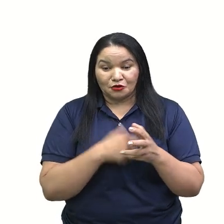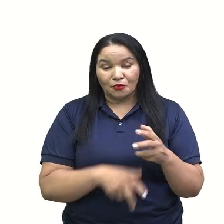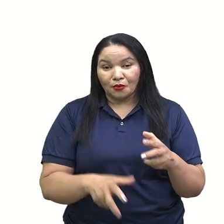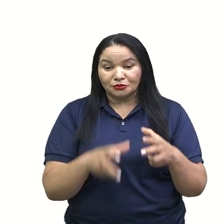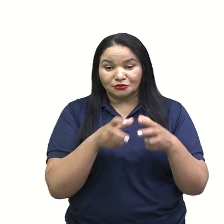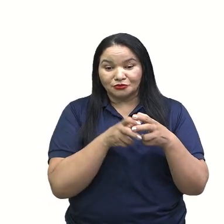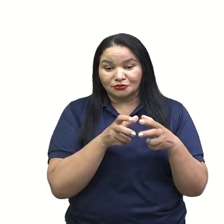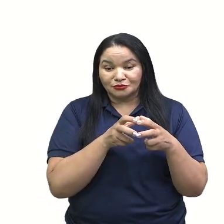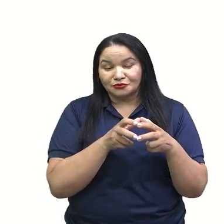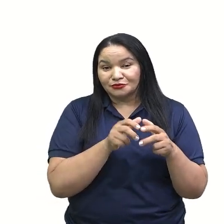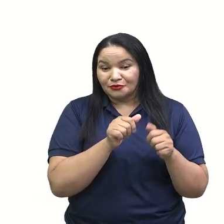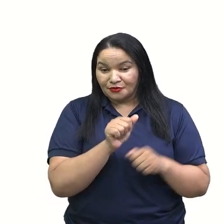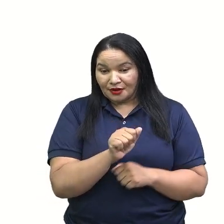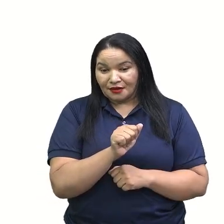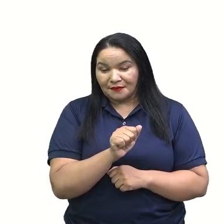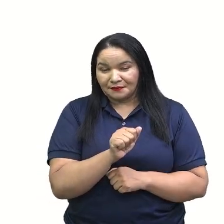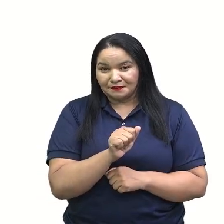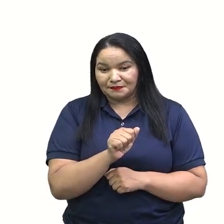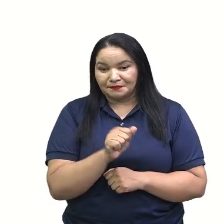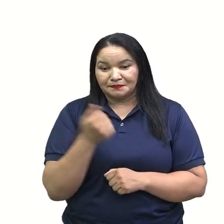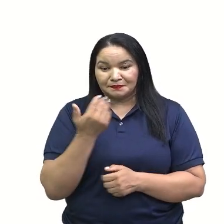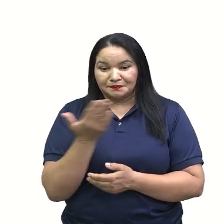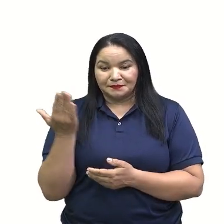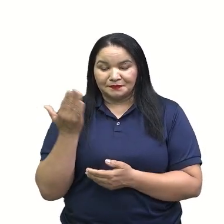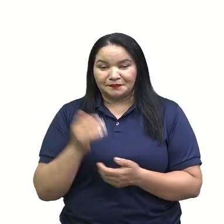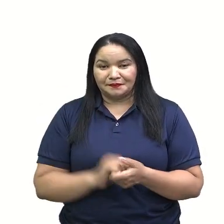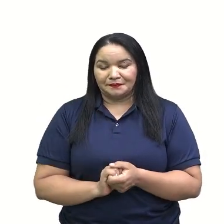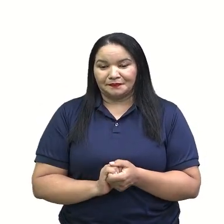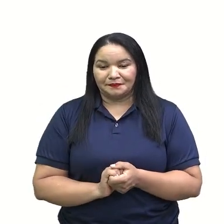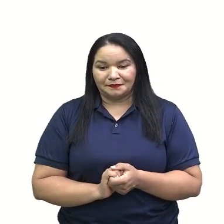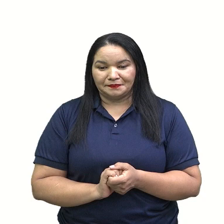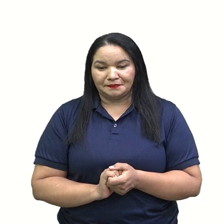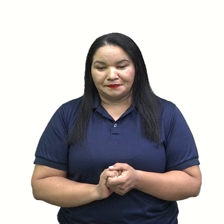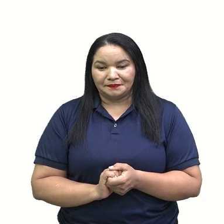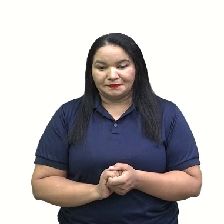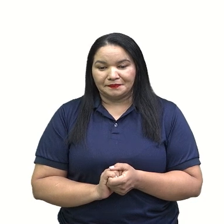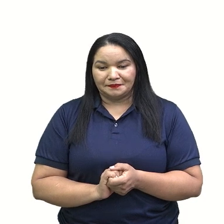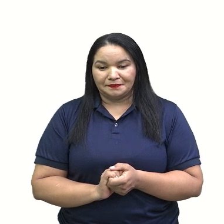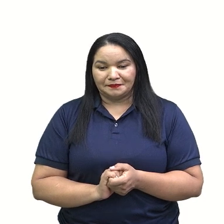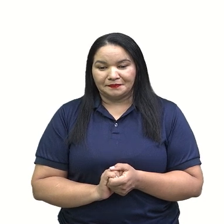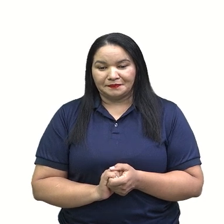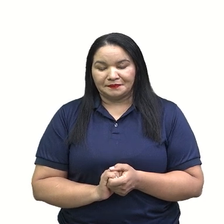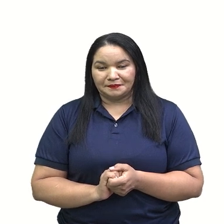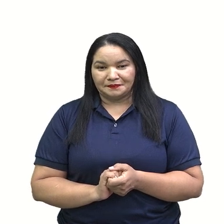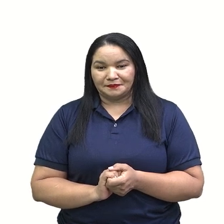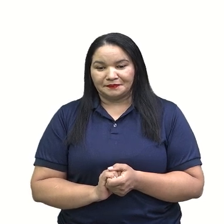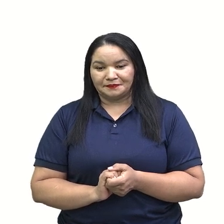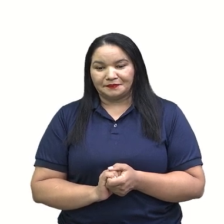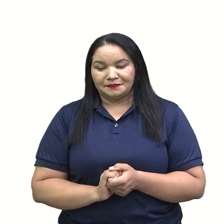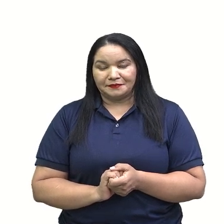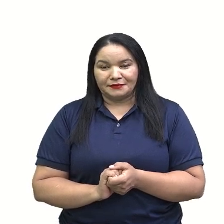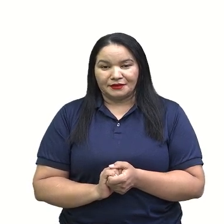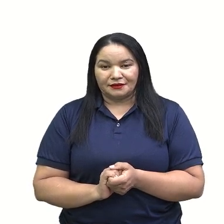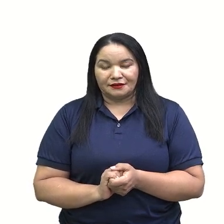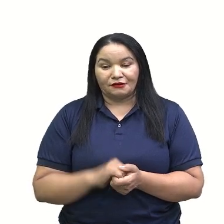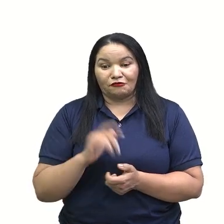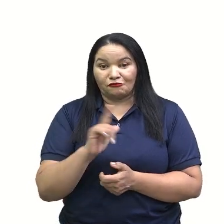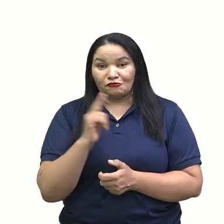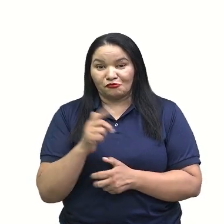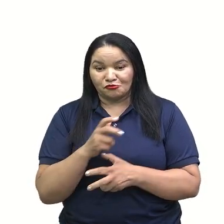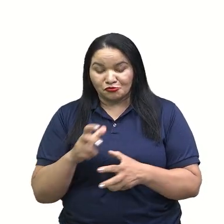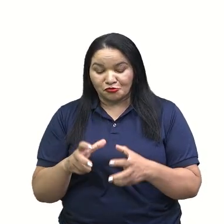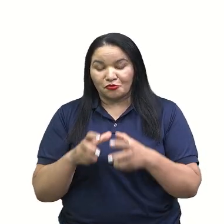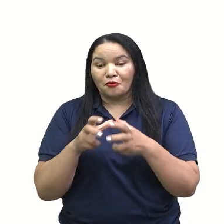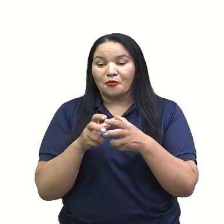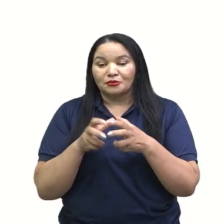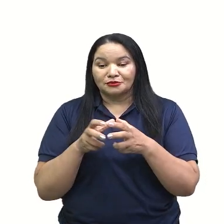aqui vai ser o conjunto formado pelas crianças. O nosso conjunto B,